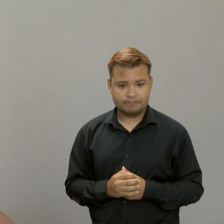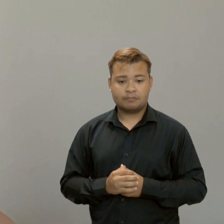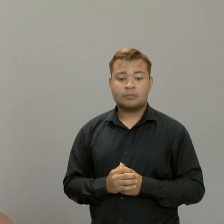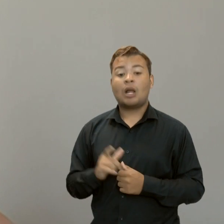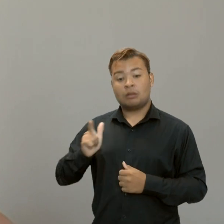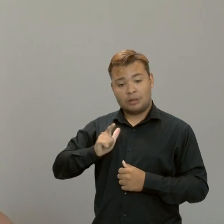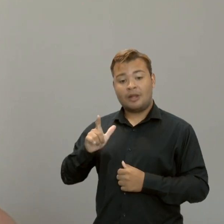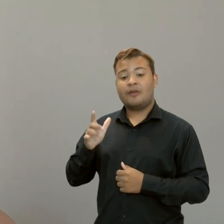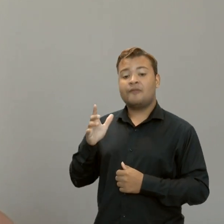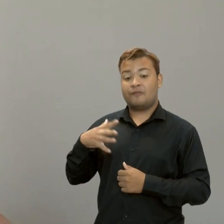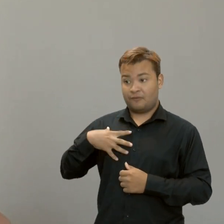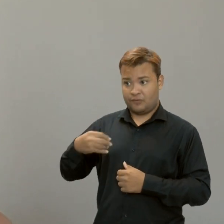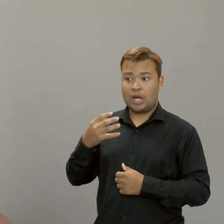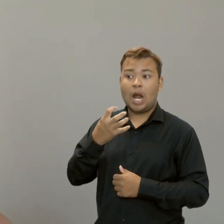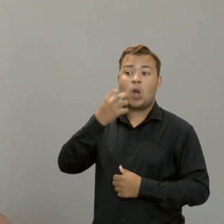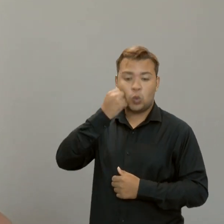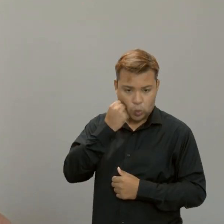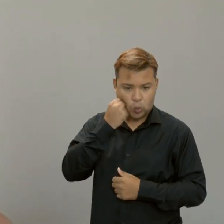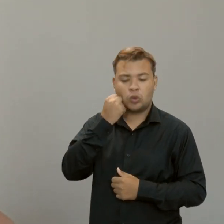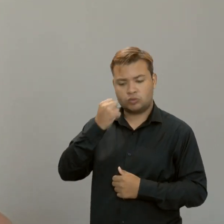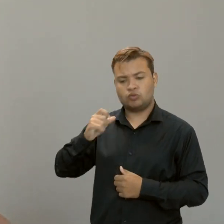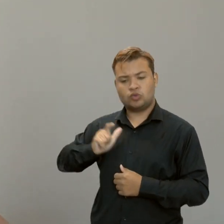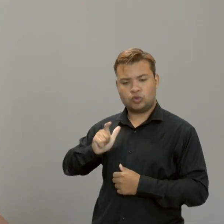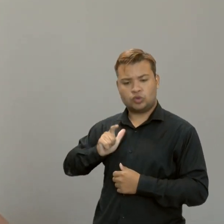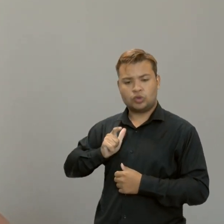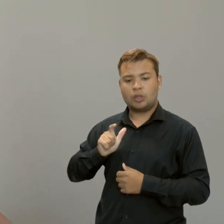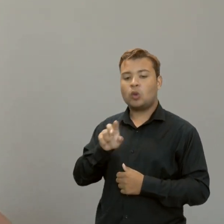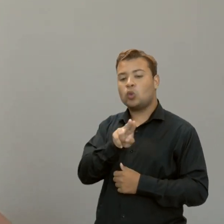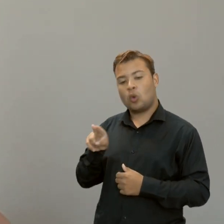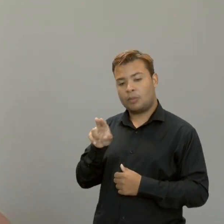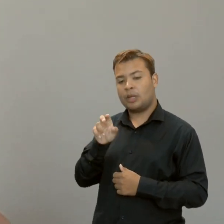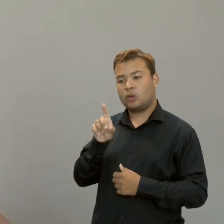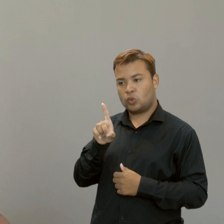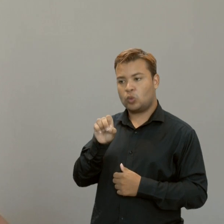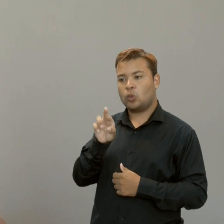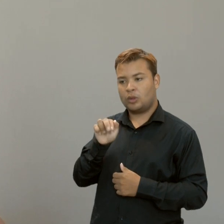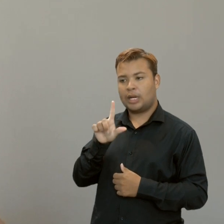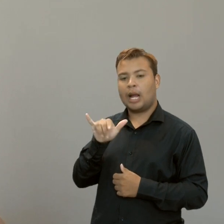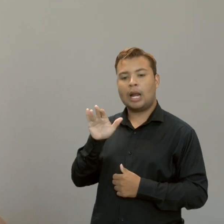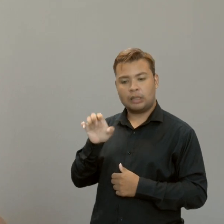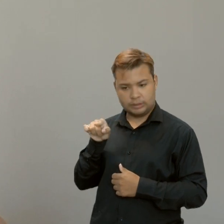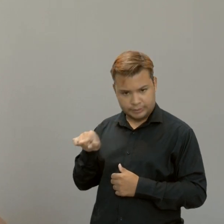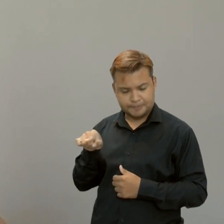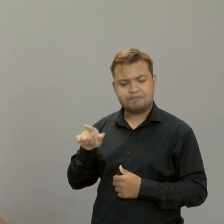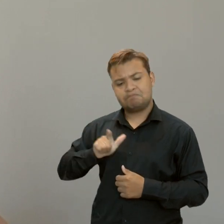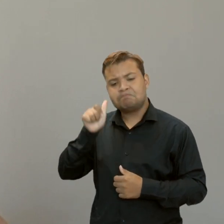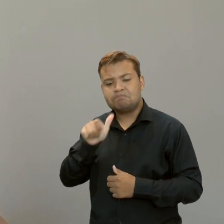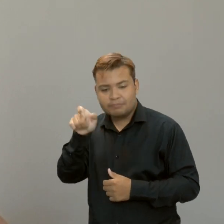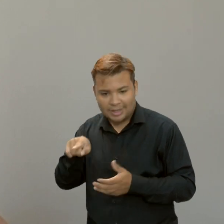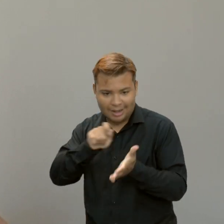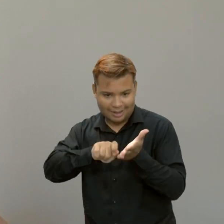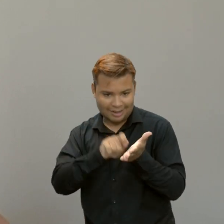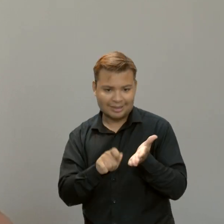filha adotiva, a Doralice, ela adota uma menina, né, a Doralice. A Doralice diz em cartas que ela escreveu ao